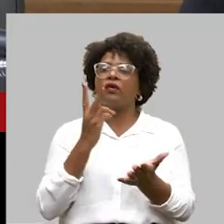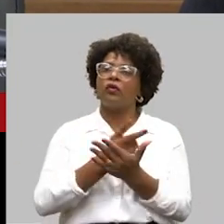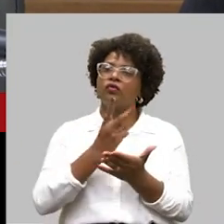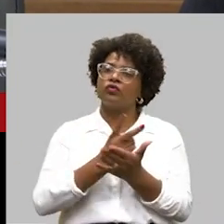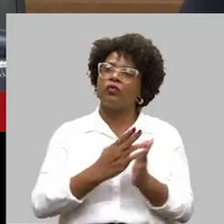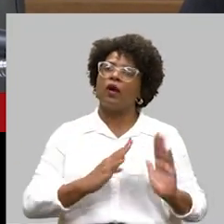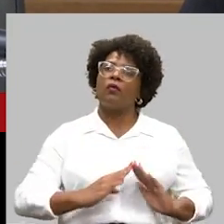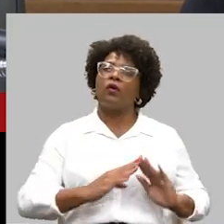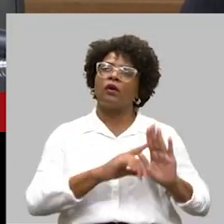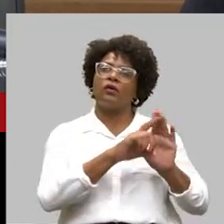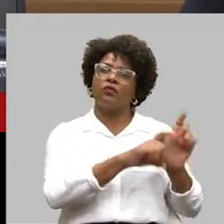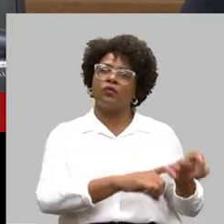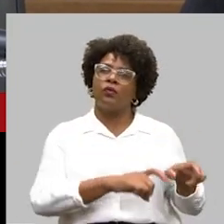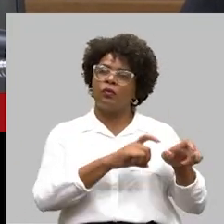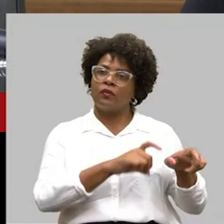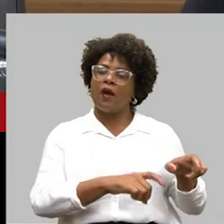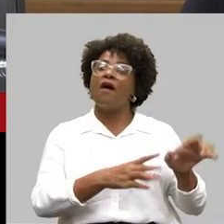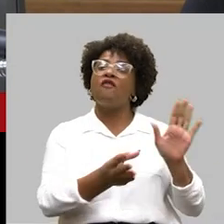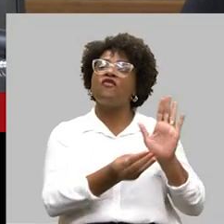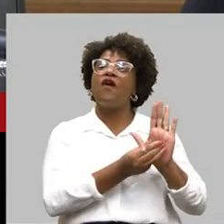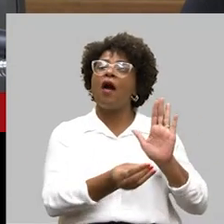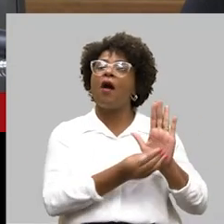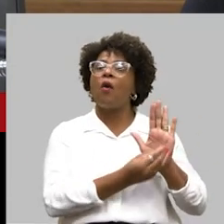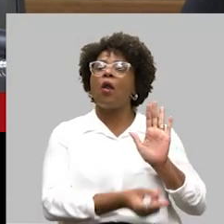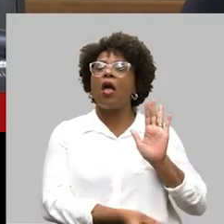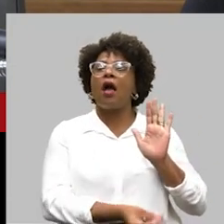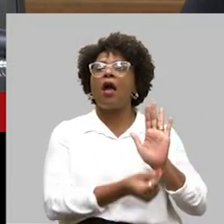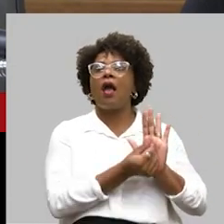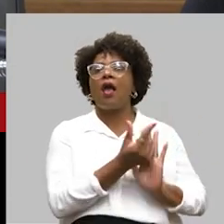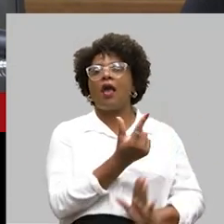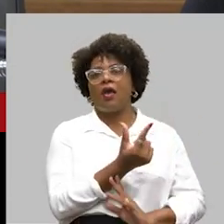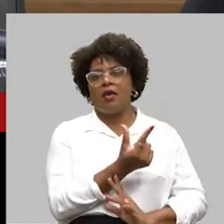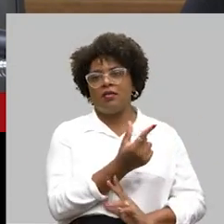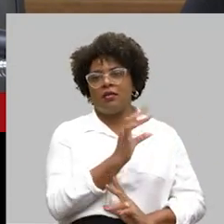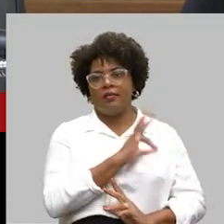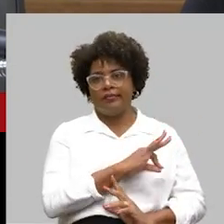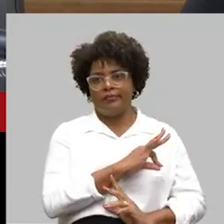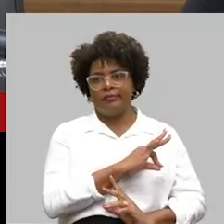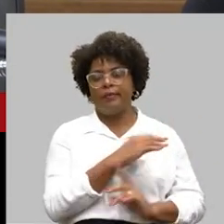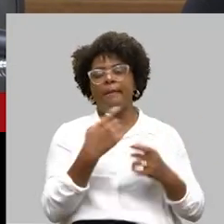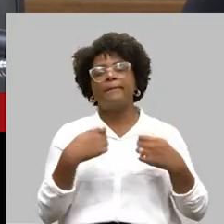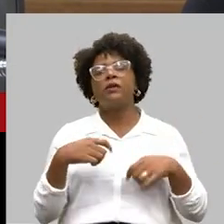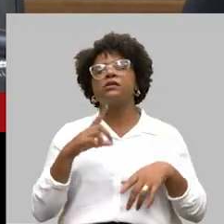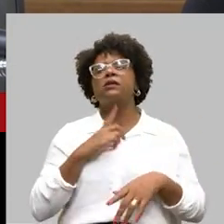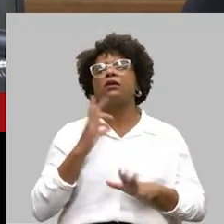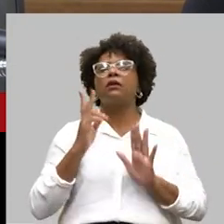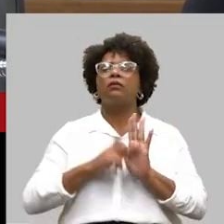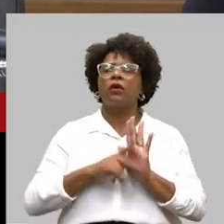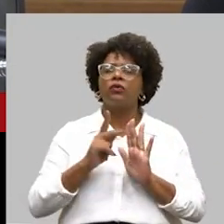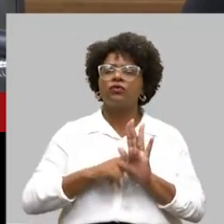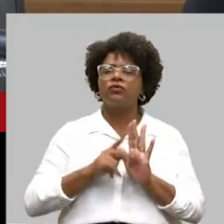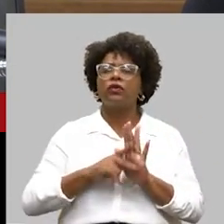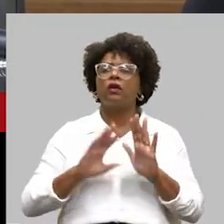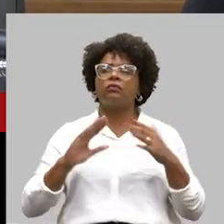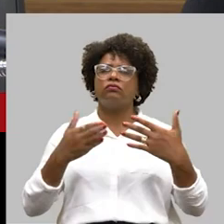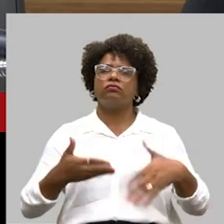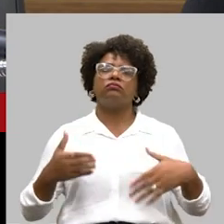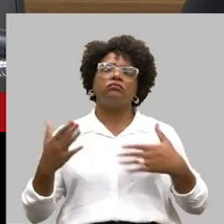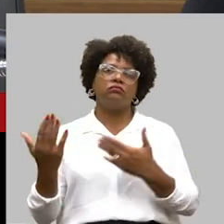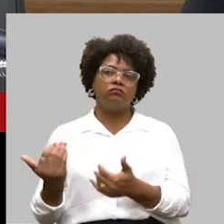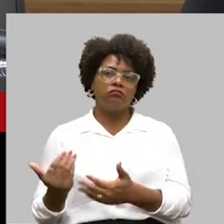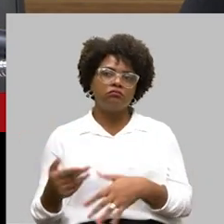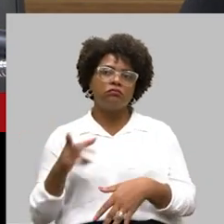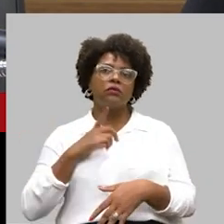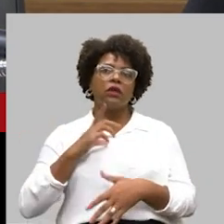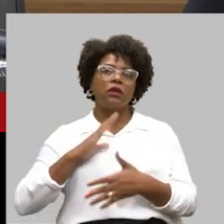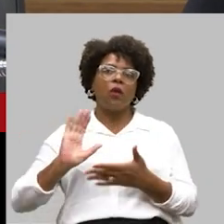renda para que essa Juventude continue lá então nós precisamos ter projeto de programa de jovens que Invista na produção